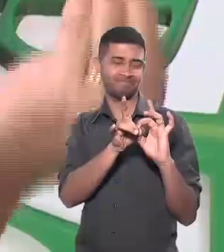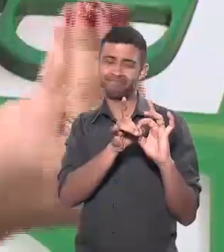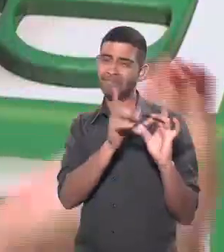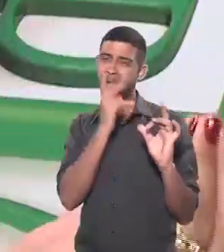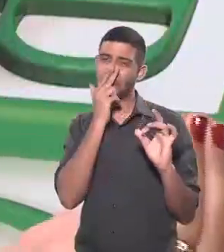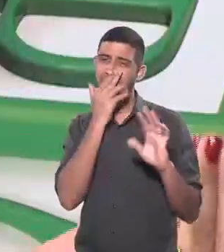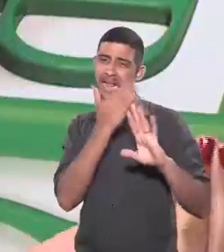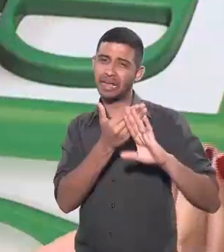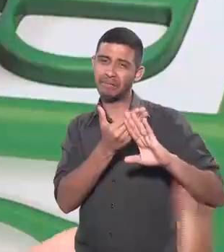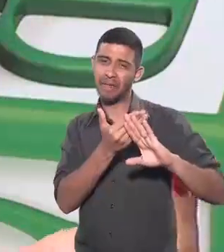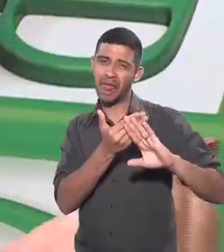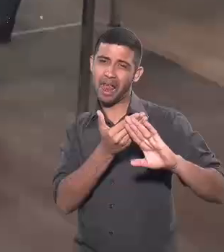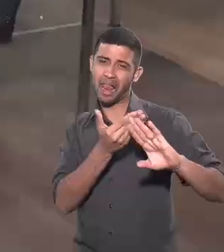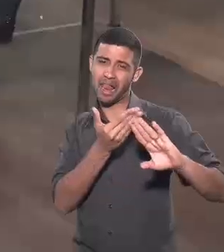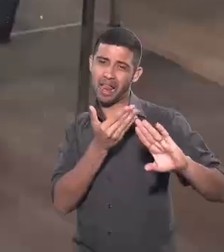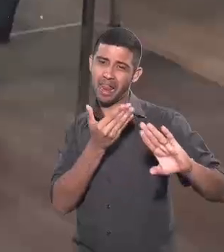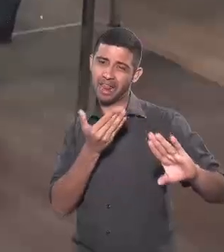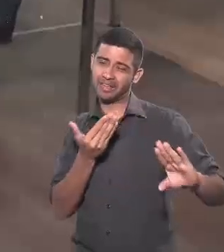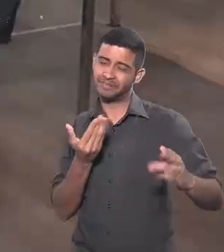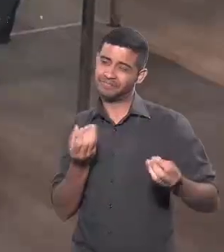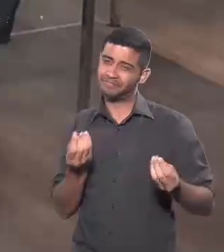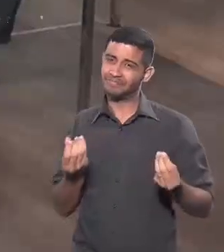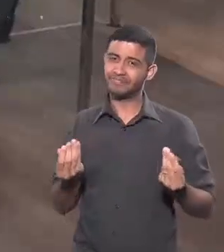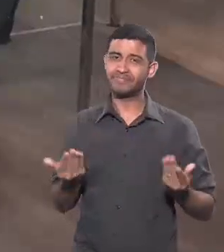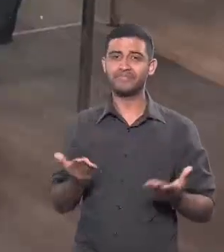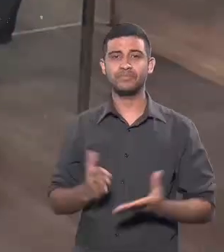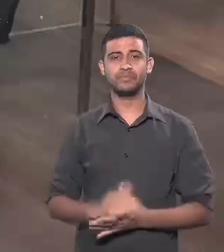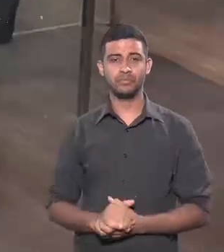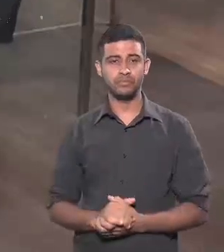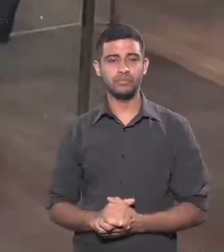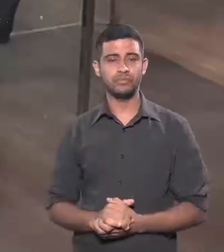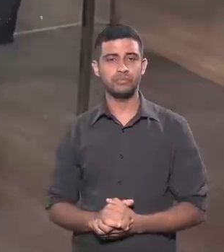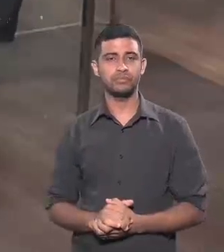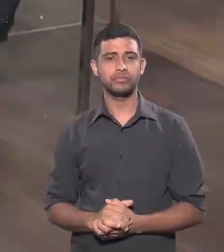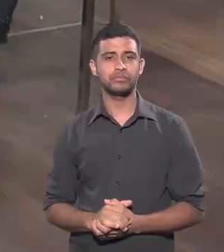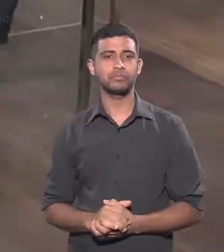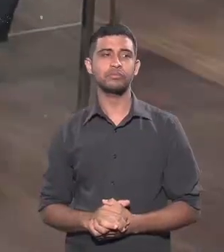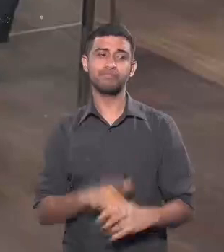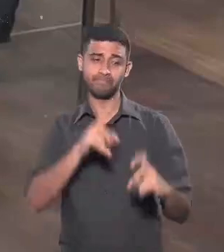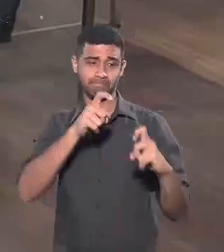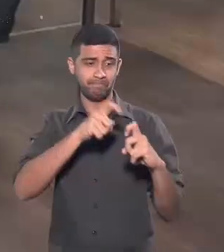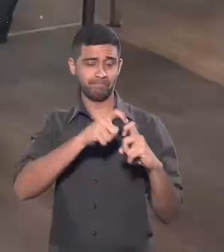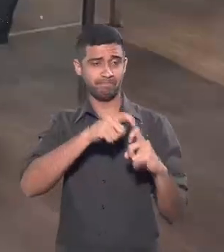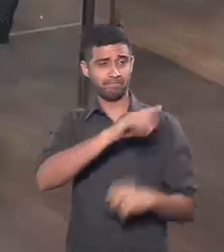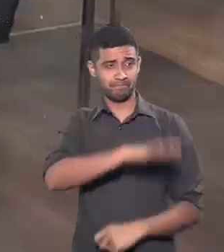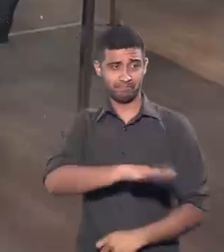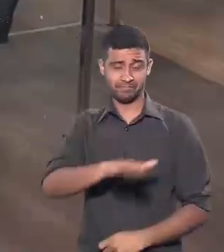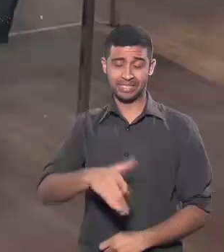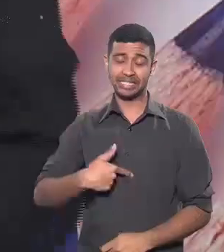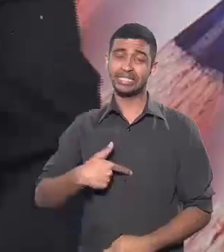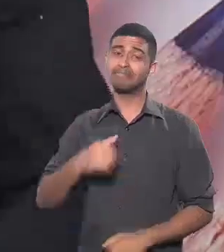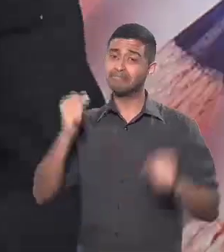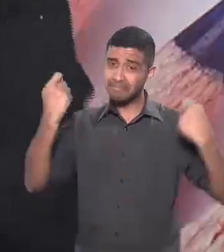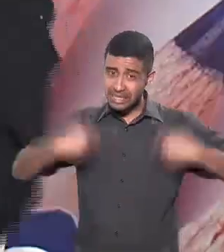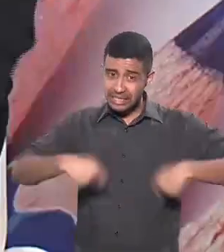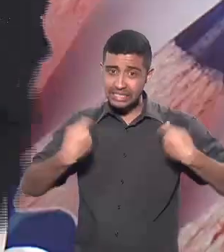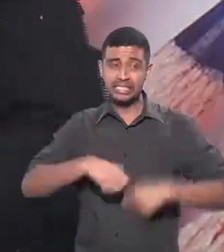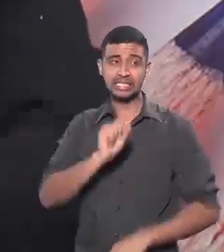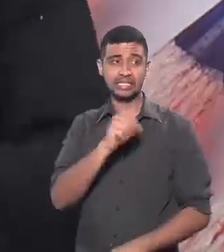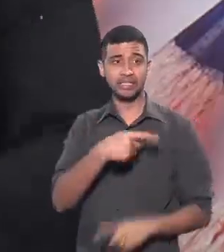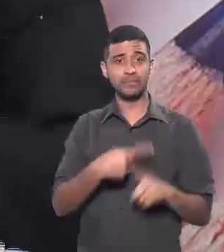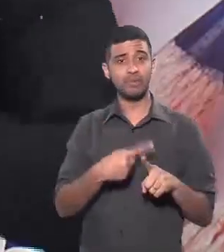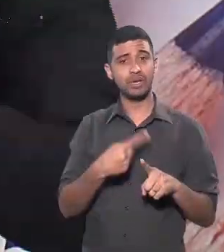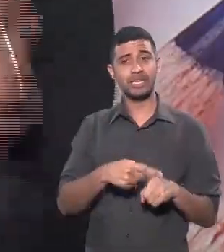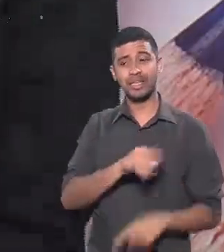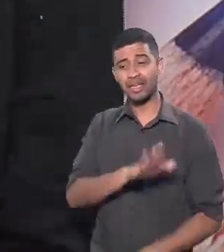da família que a gente tinha antigamente, né? Sim, o doutor da família, o doutor né? da família, mas né? Mas pediatra, sim, porque criança é mais frágil, né? Então, sempre